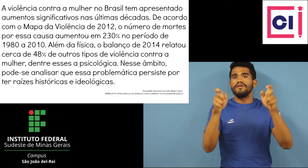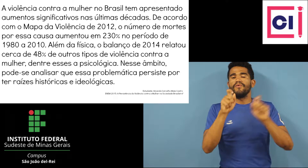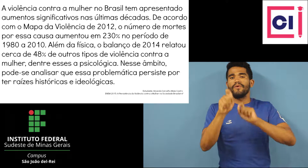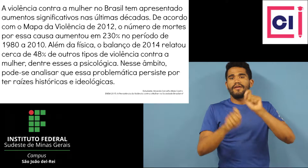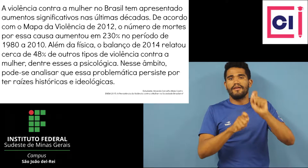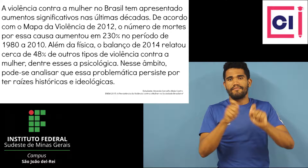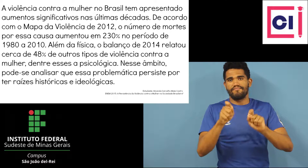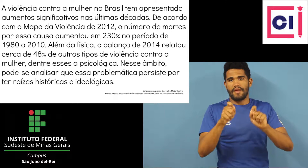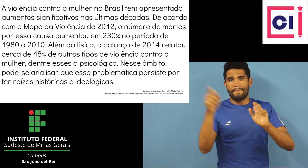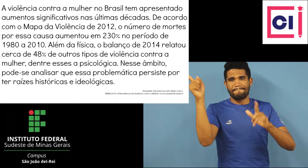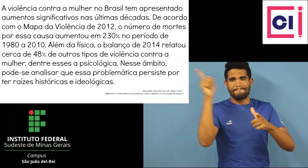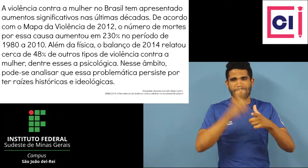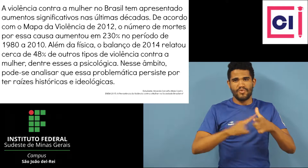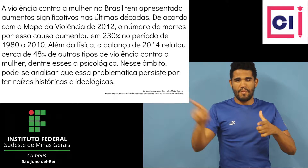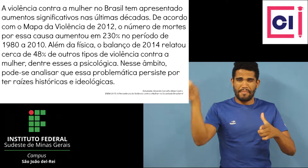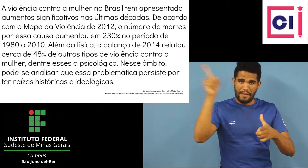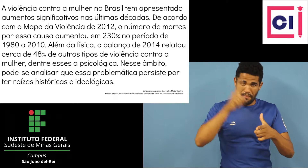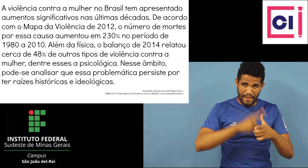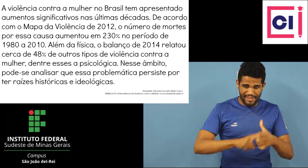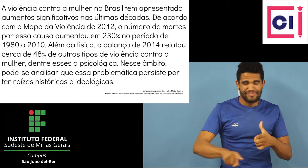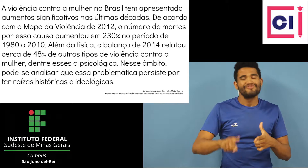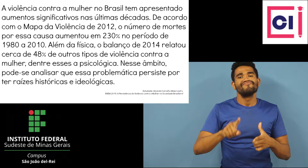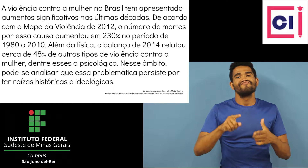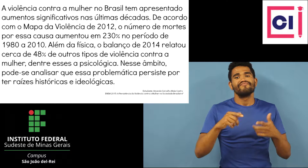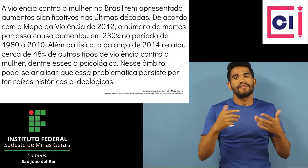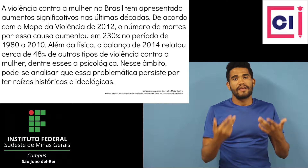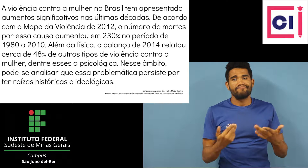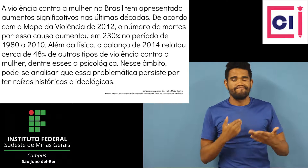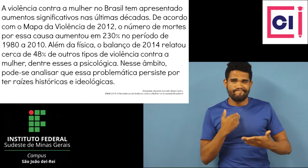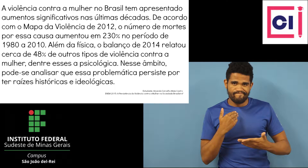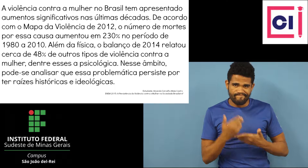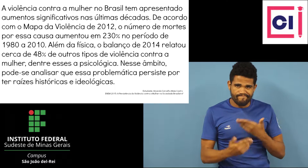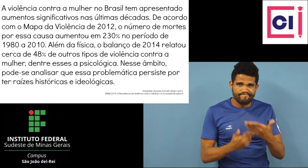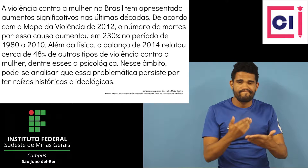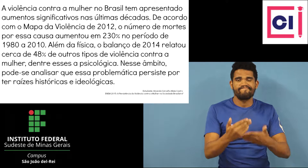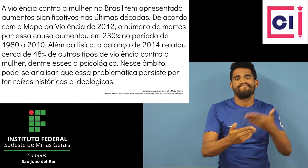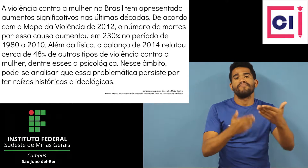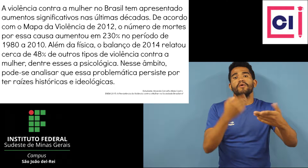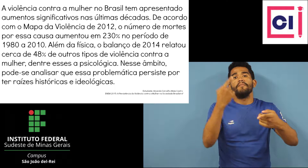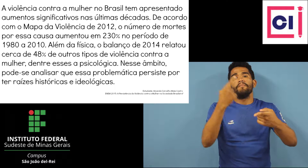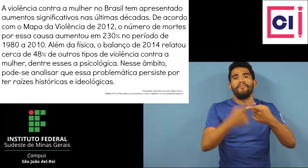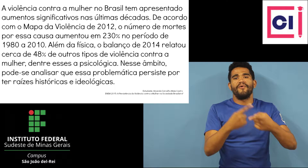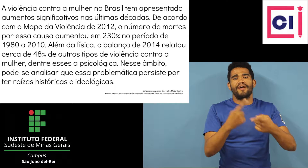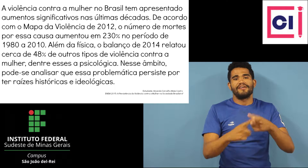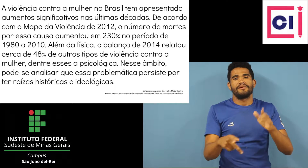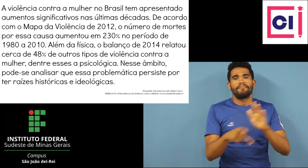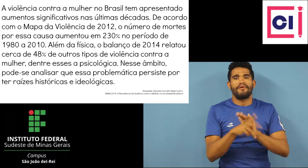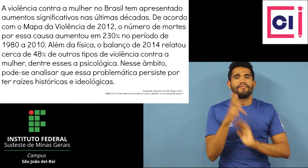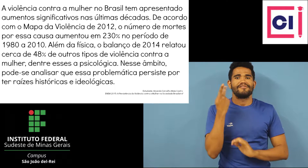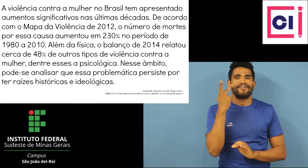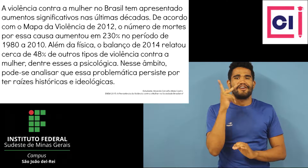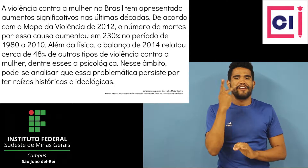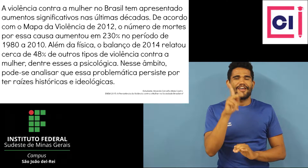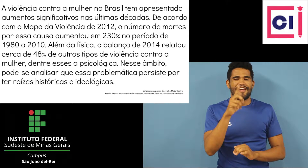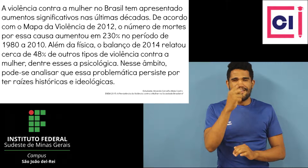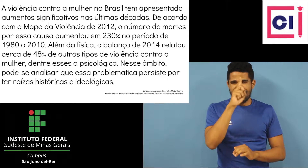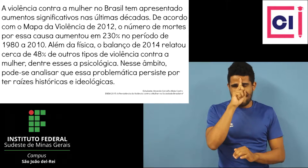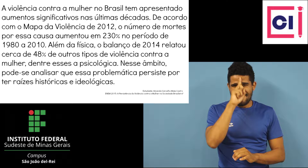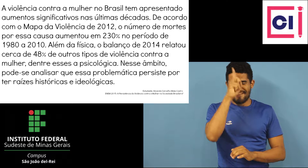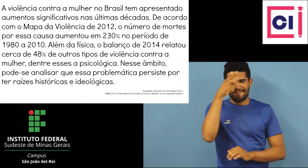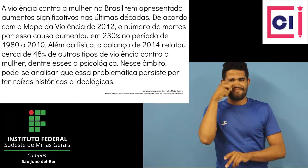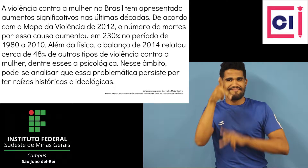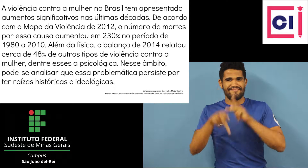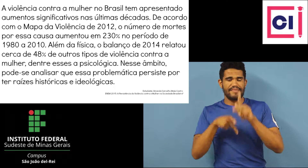ela fez, pode-se analisar que essa problemática, ela reconhece o problema, persiste por ter raízes